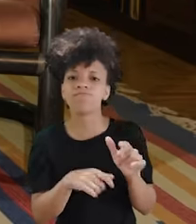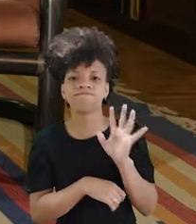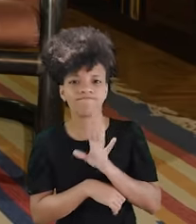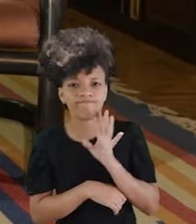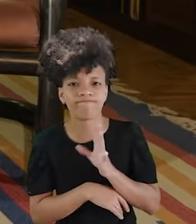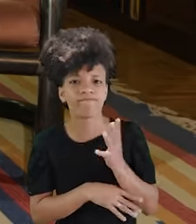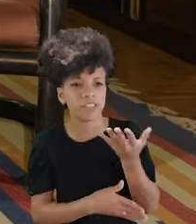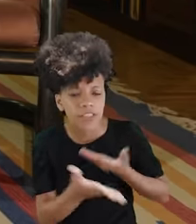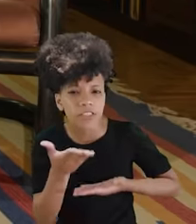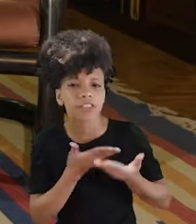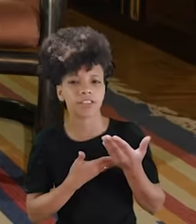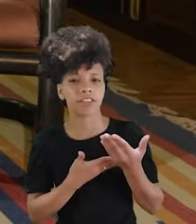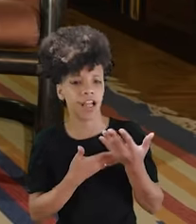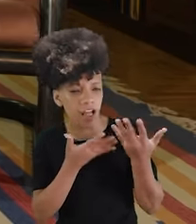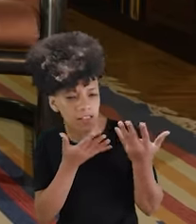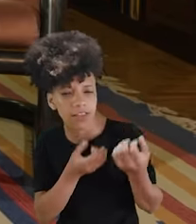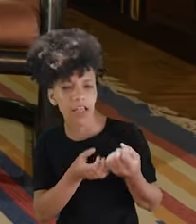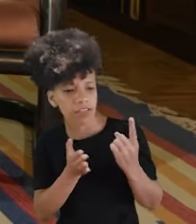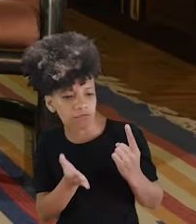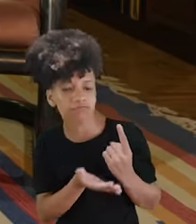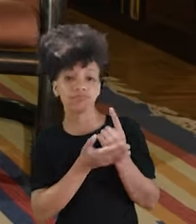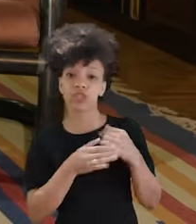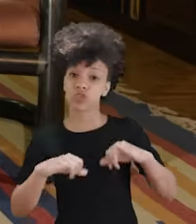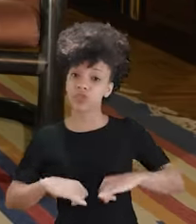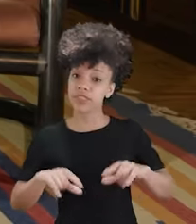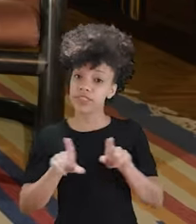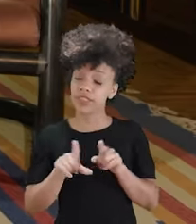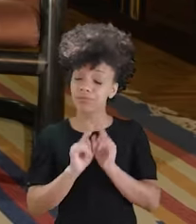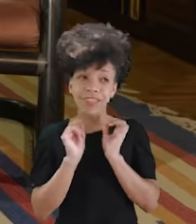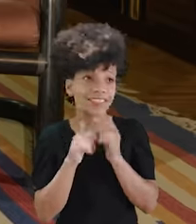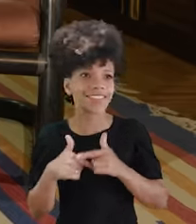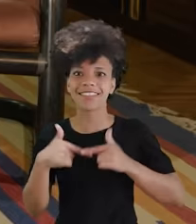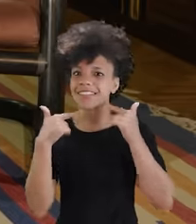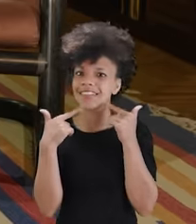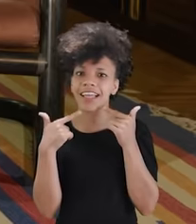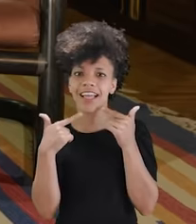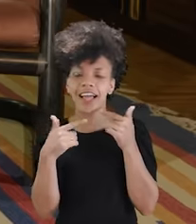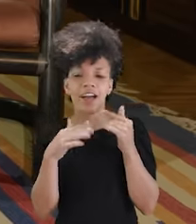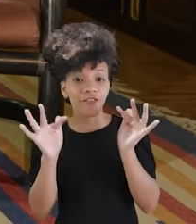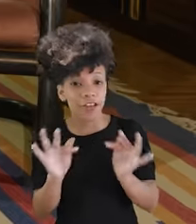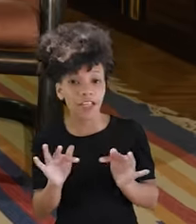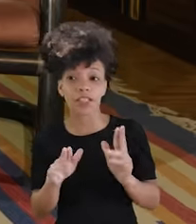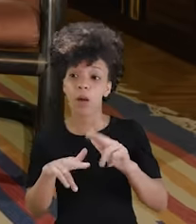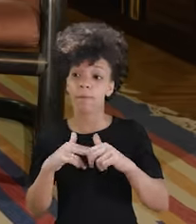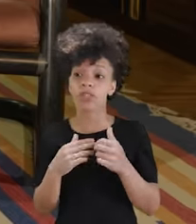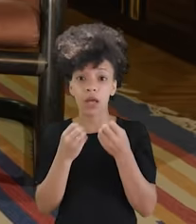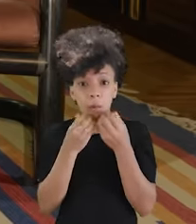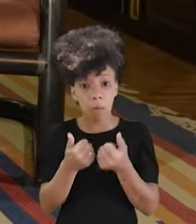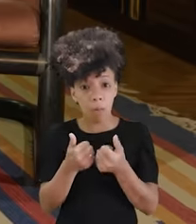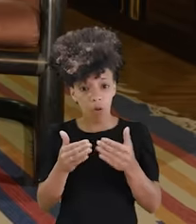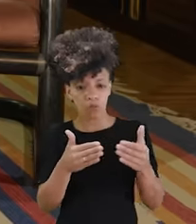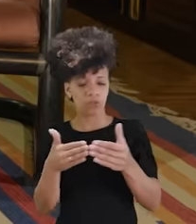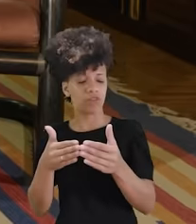povo muito legal assim tá muito resiliente muito sofrido e ao mesmo tempo com tanta sorriso no rosto está fazendo aquilo para mim